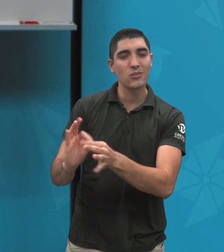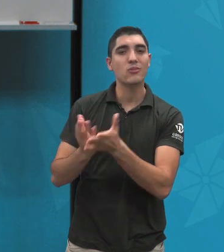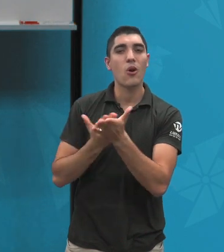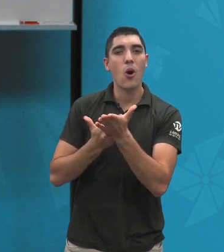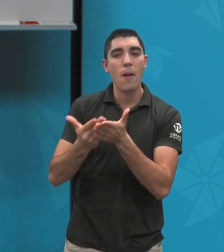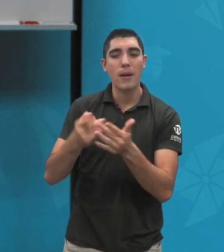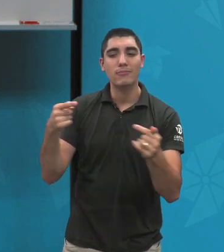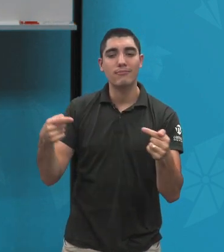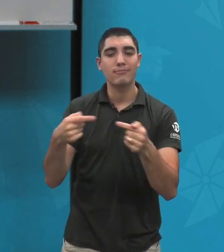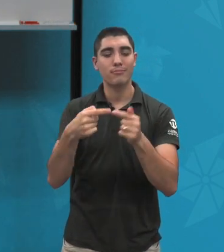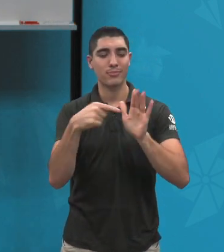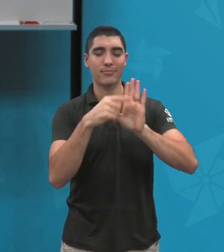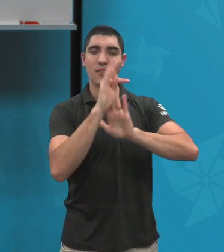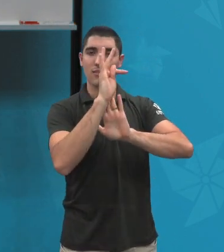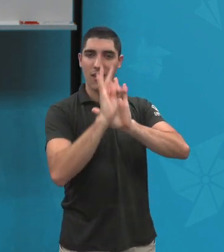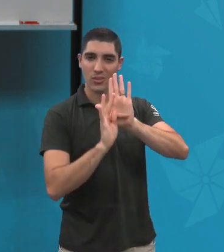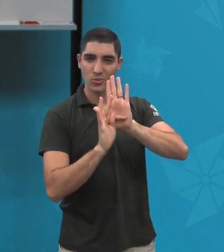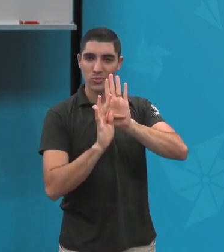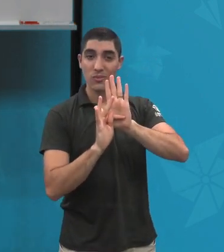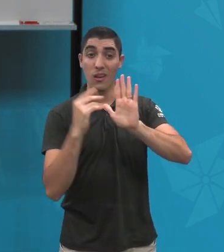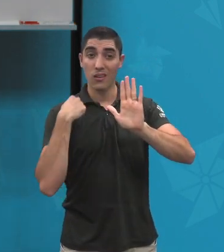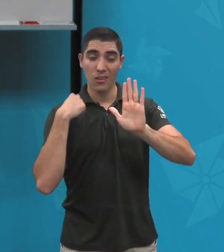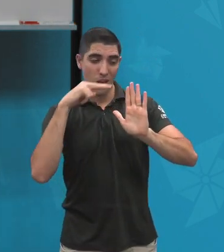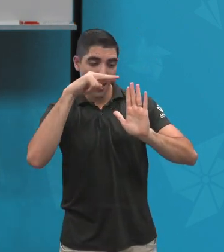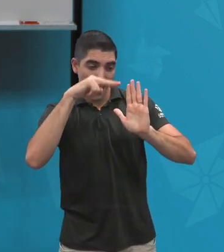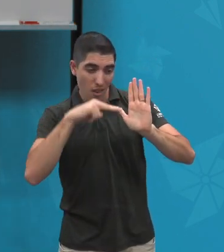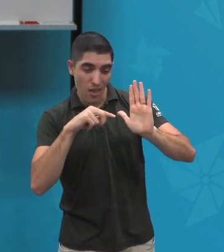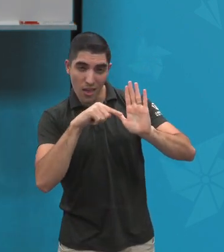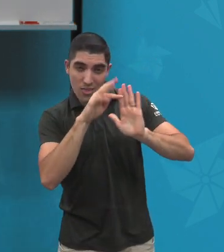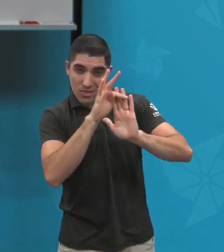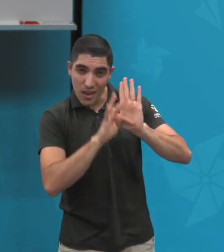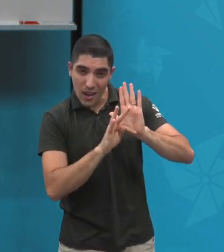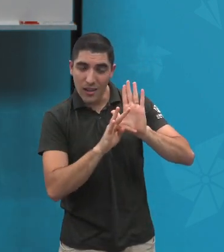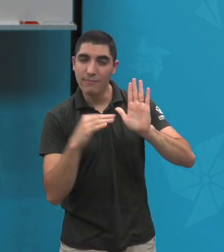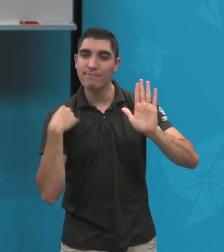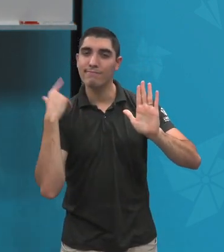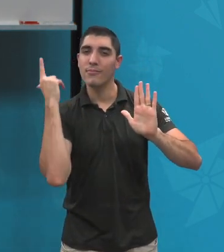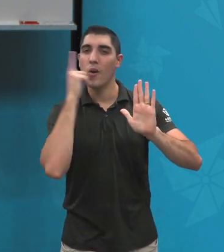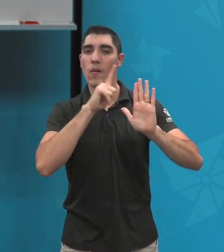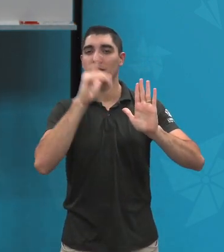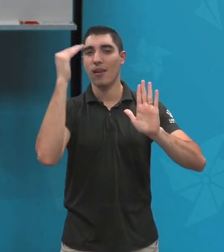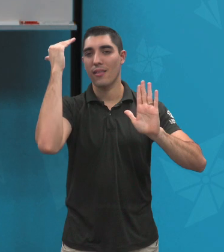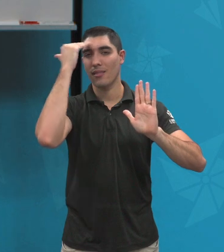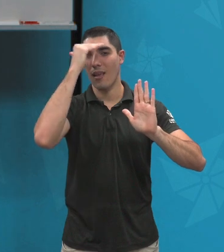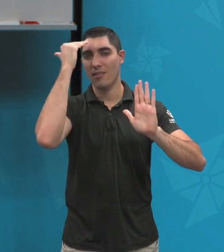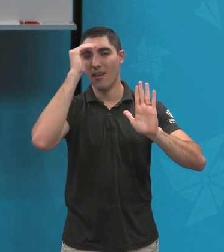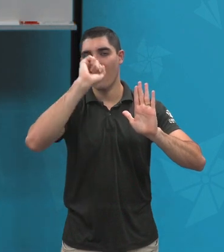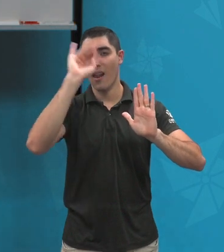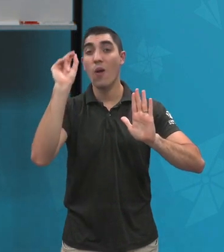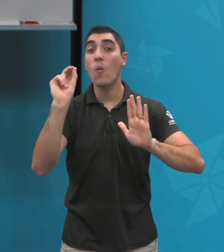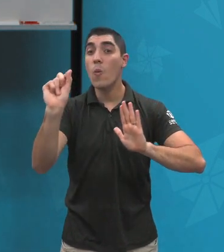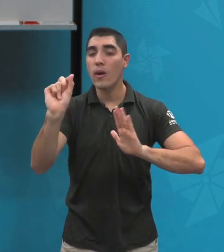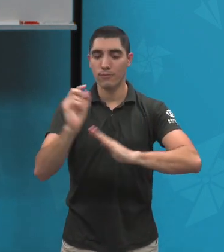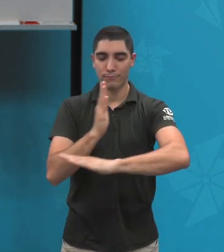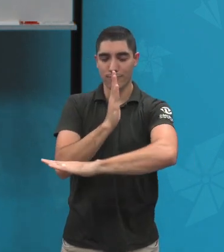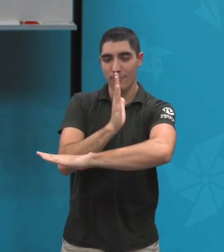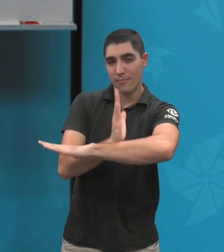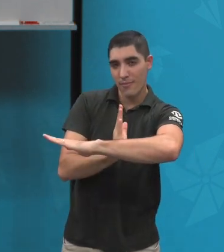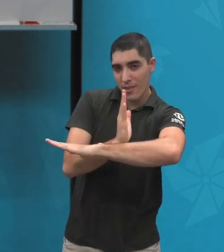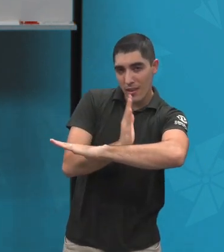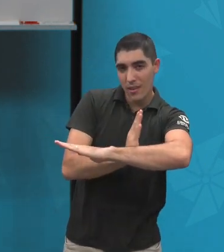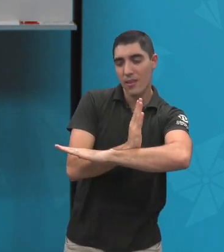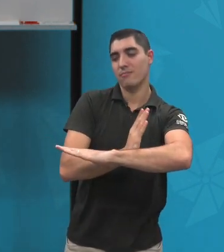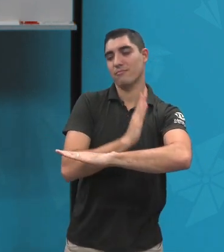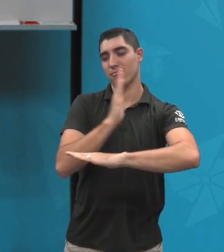E ler os textos é ler as pistas para se entender a Idade Média, Renascimento,